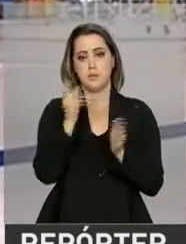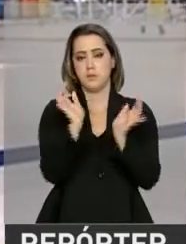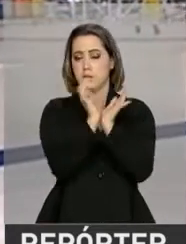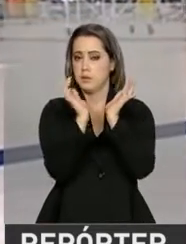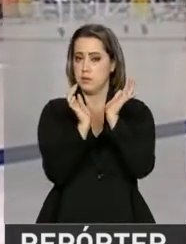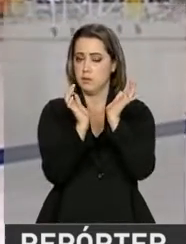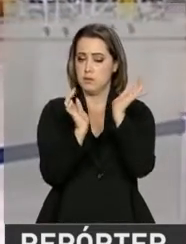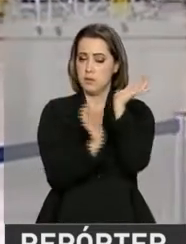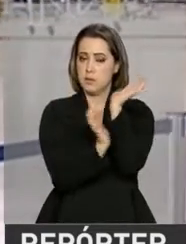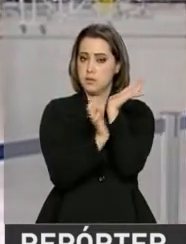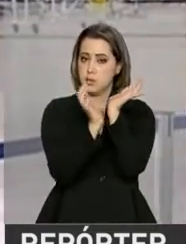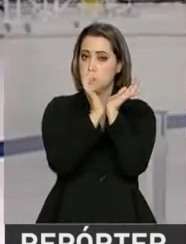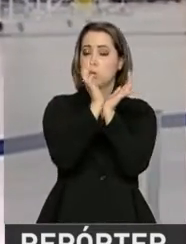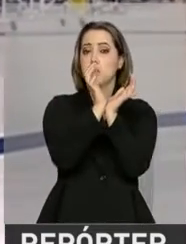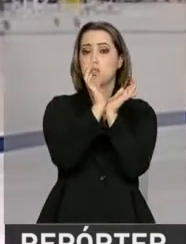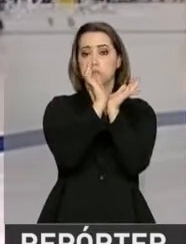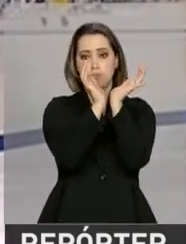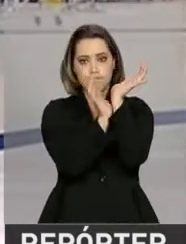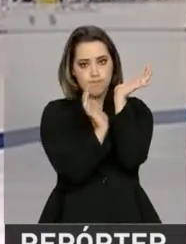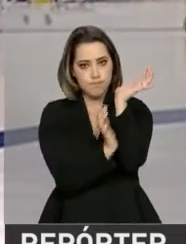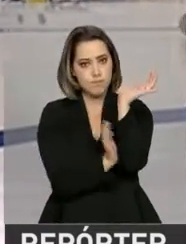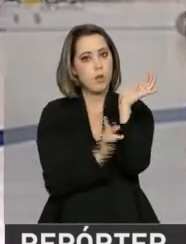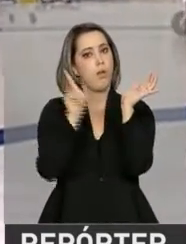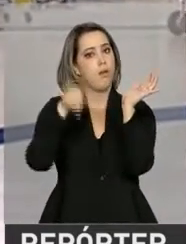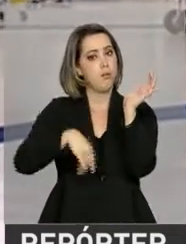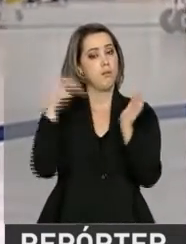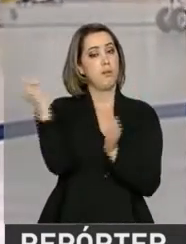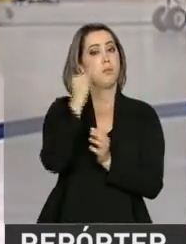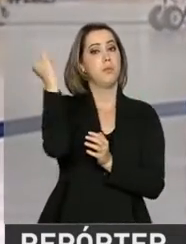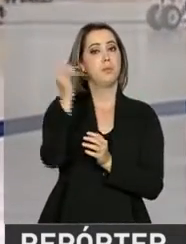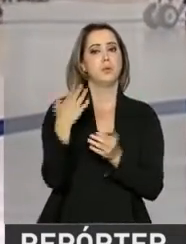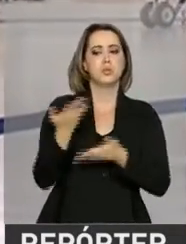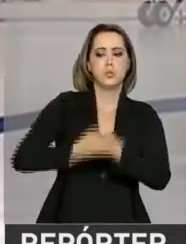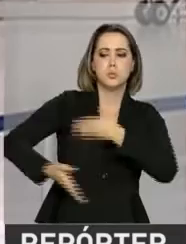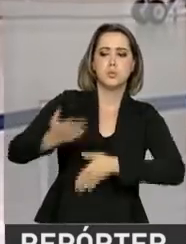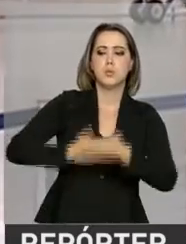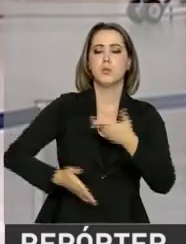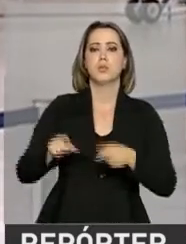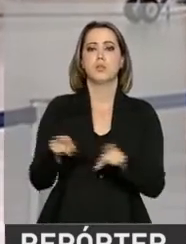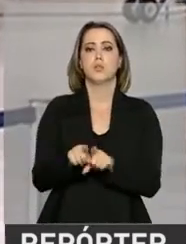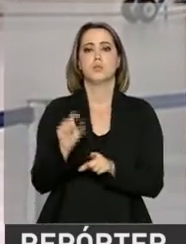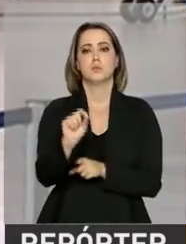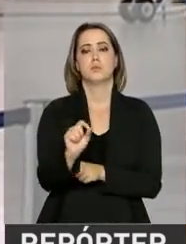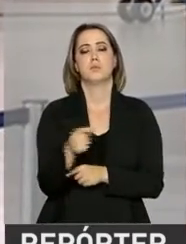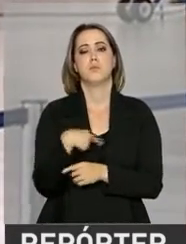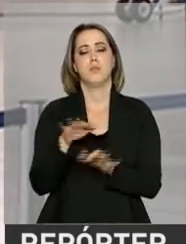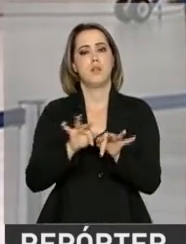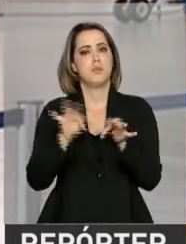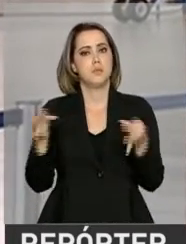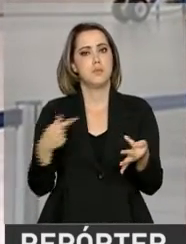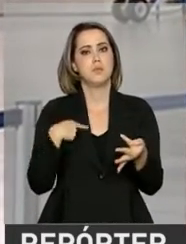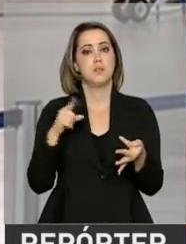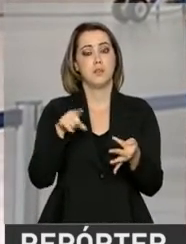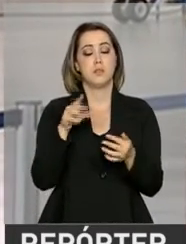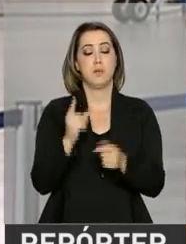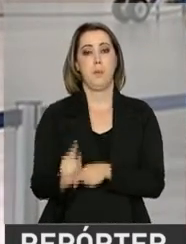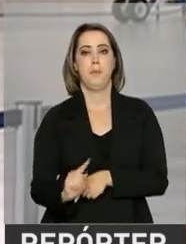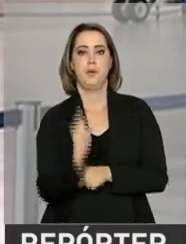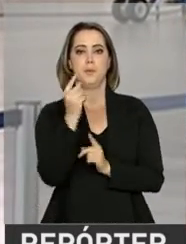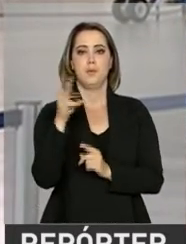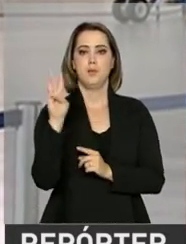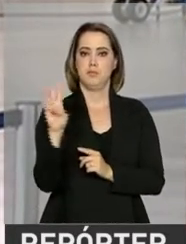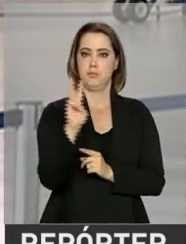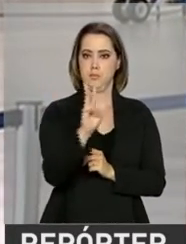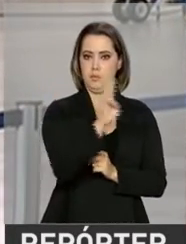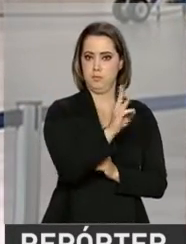do governo é fundamental para melhorar a competitividade do Brasil. A empresa deve ser uma das primeiras a utilizar o portal único e